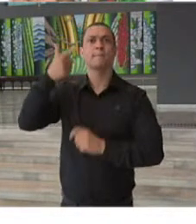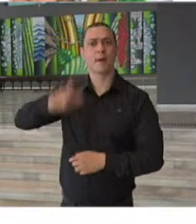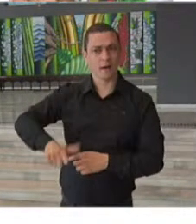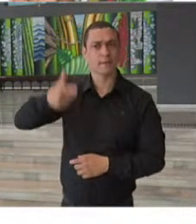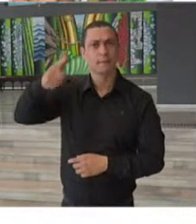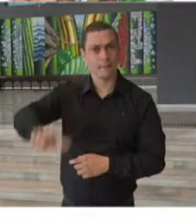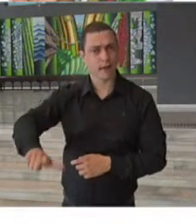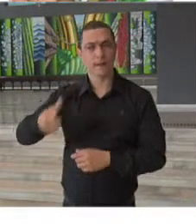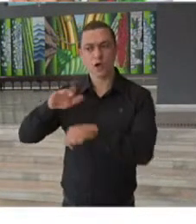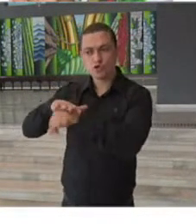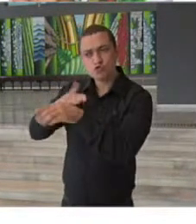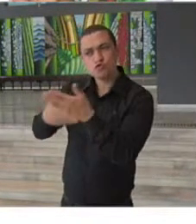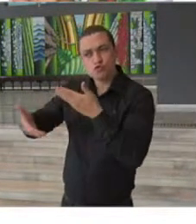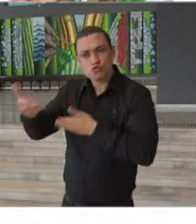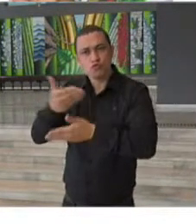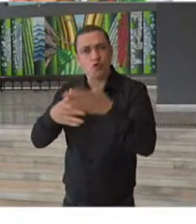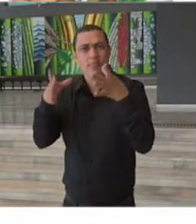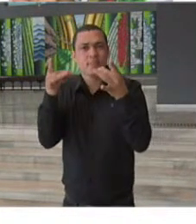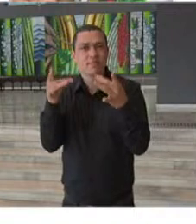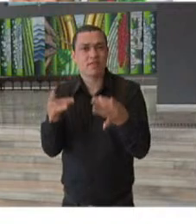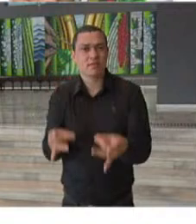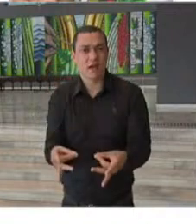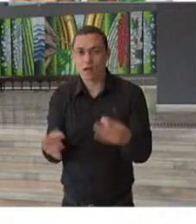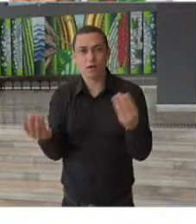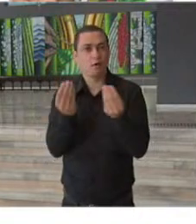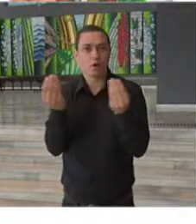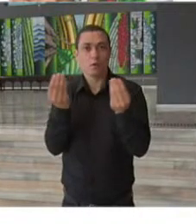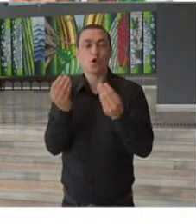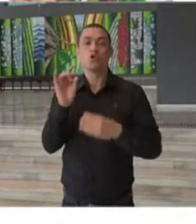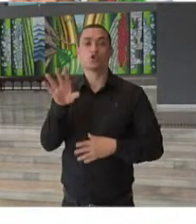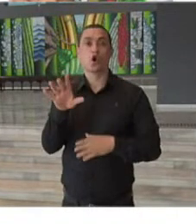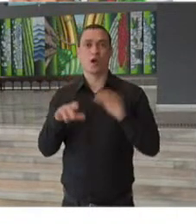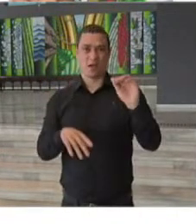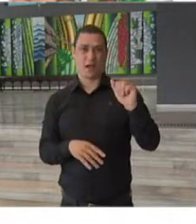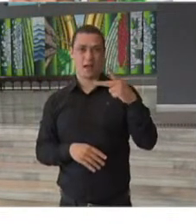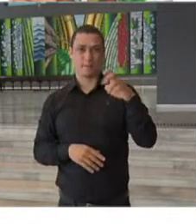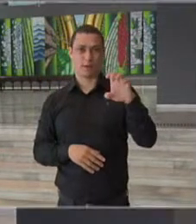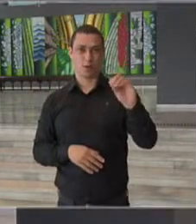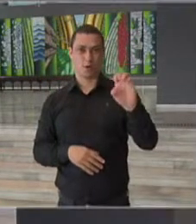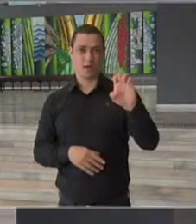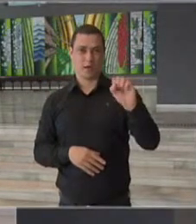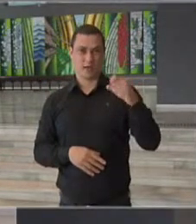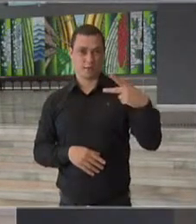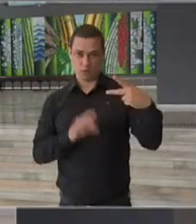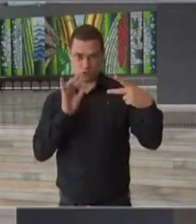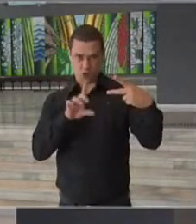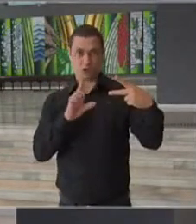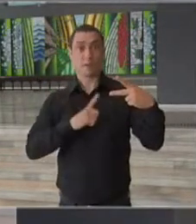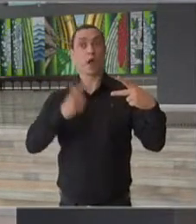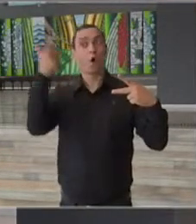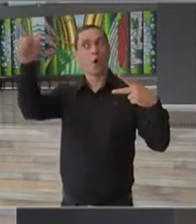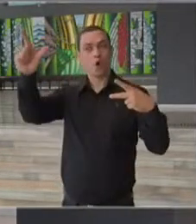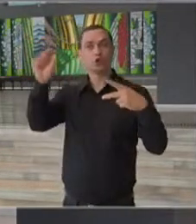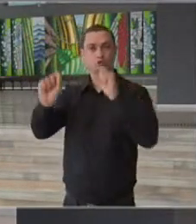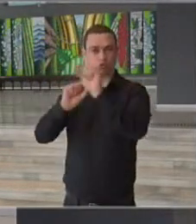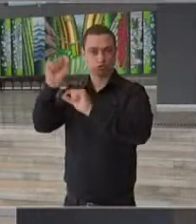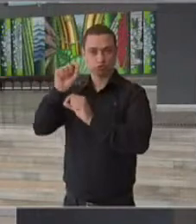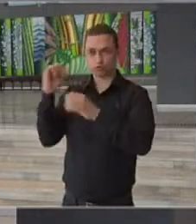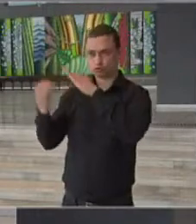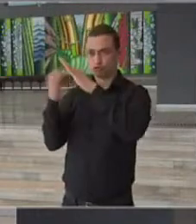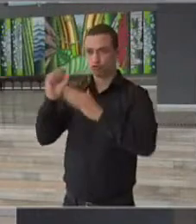para entrarmos em mais minúcias, não só com a POESP, mas também com outras instituições que